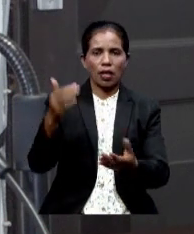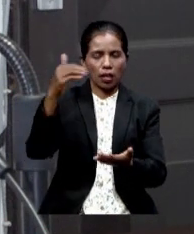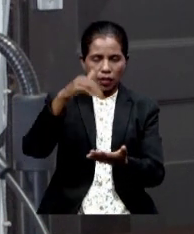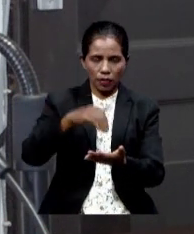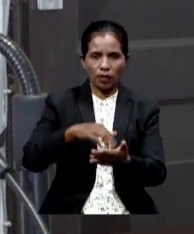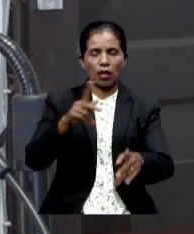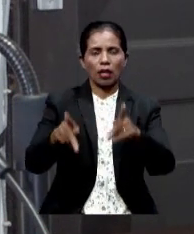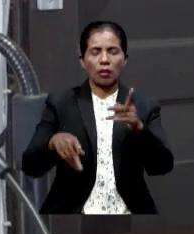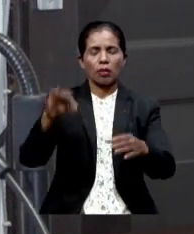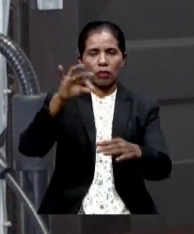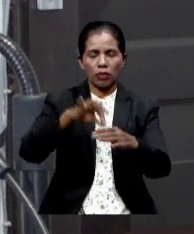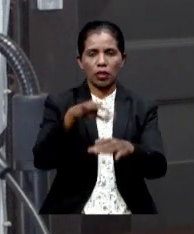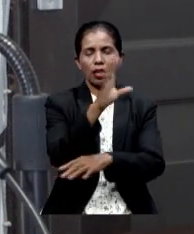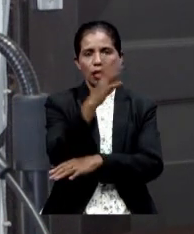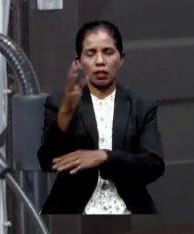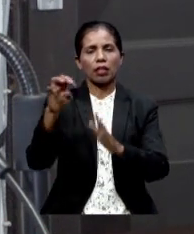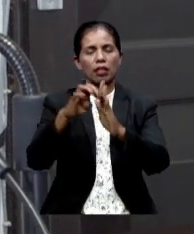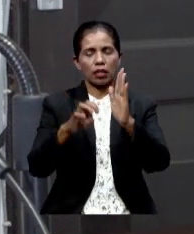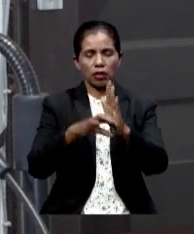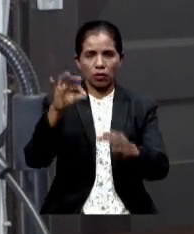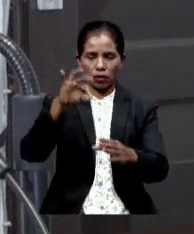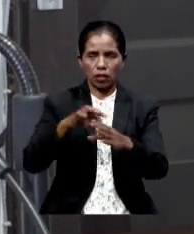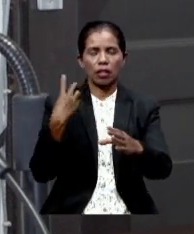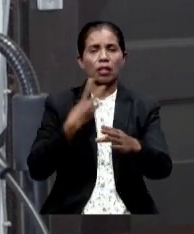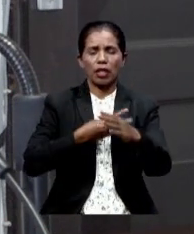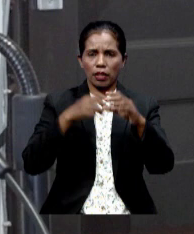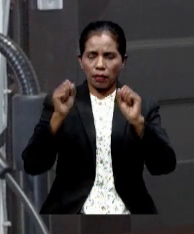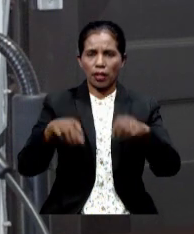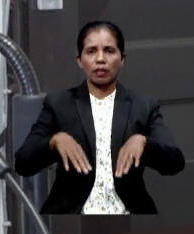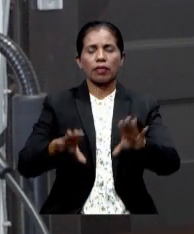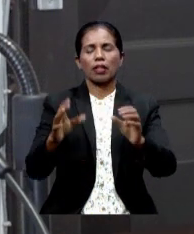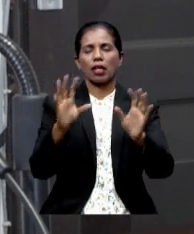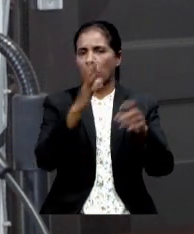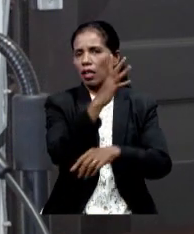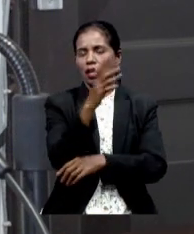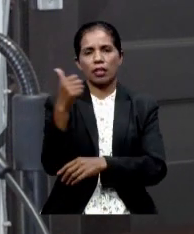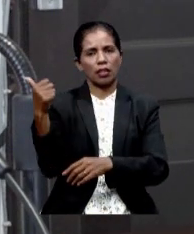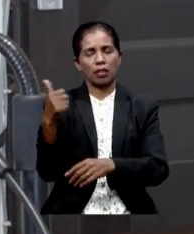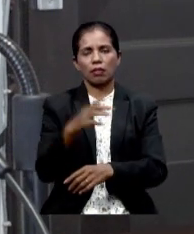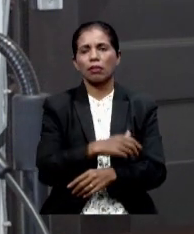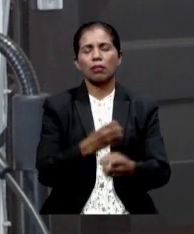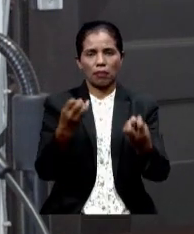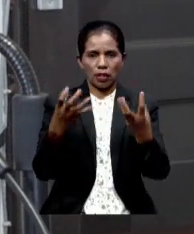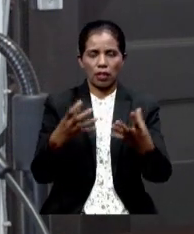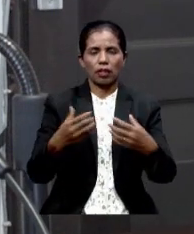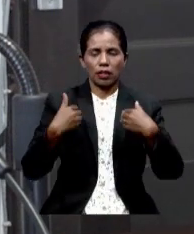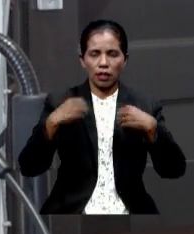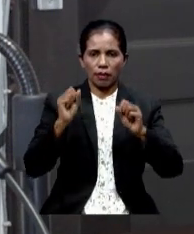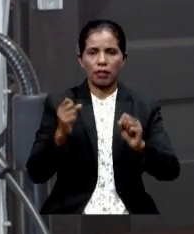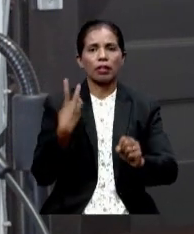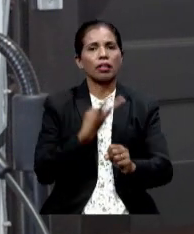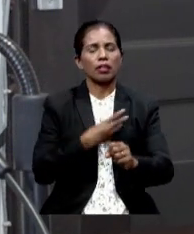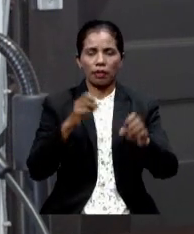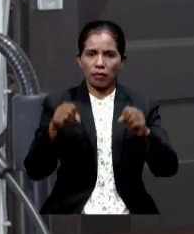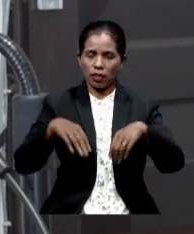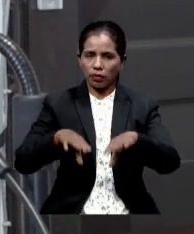população cura ai camel, estado cura ai camel é mocida vel. Ai selo, ai garro, ai teca, recursos florestais,